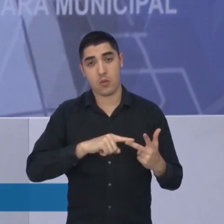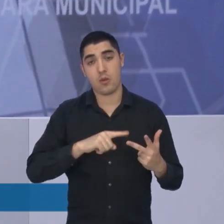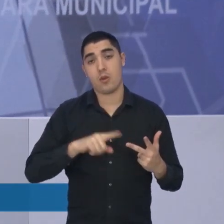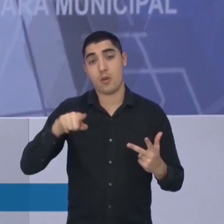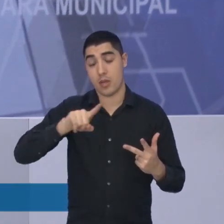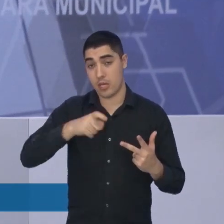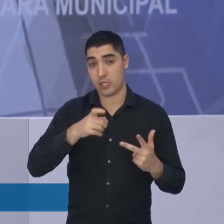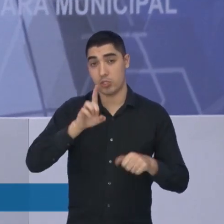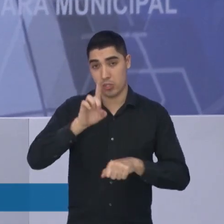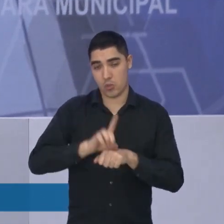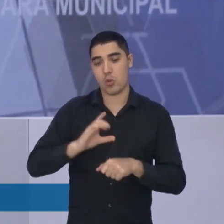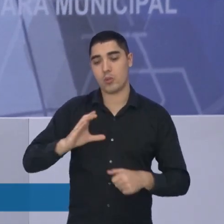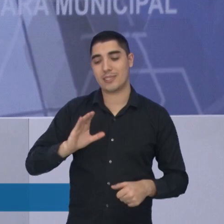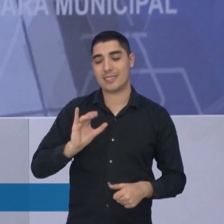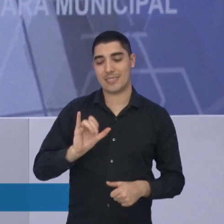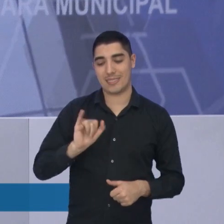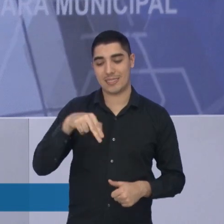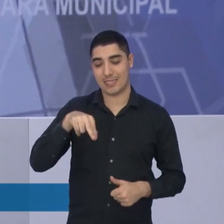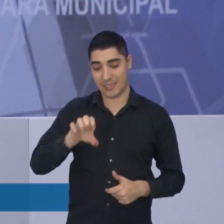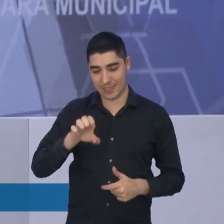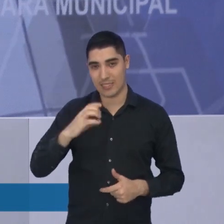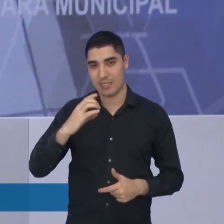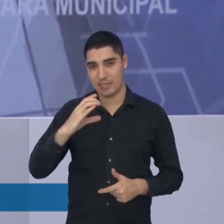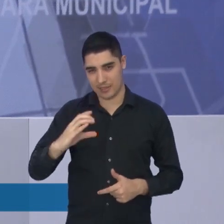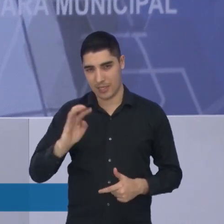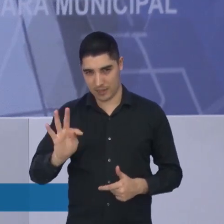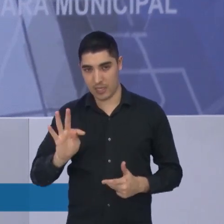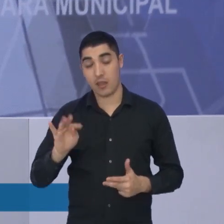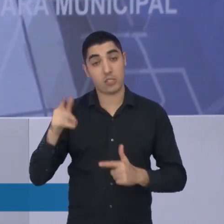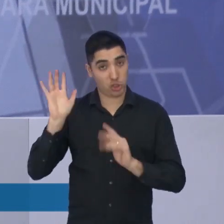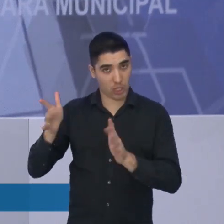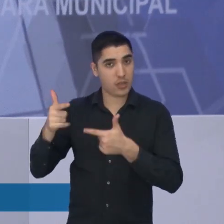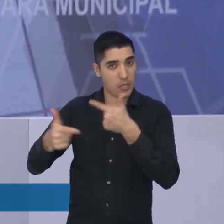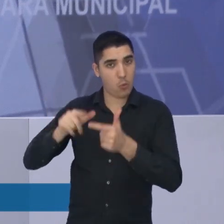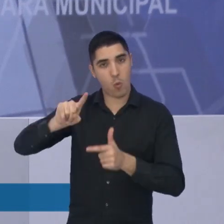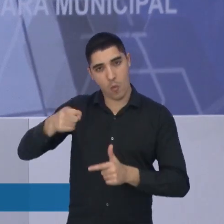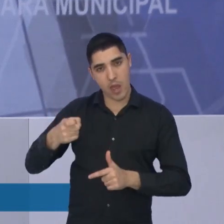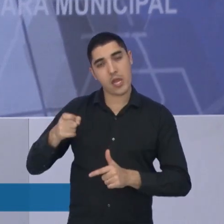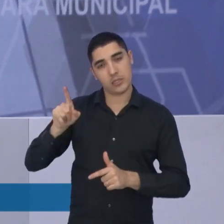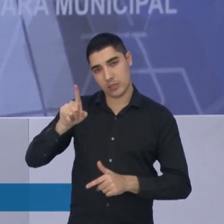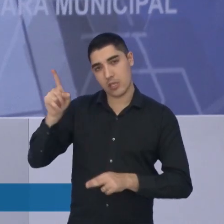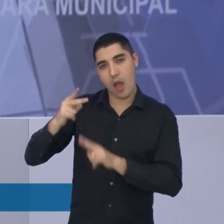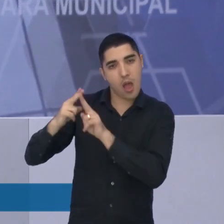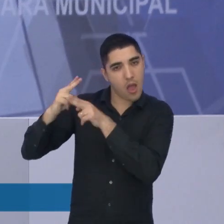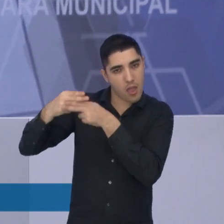do SINDCT, né, trabalhou no INPE. E também a Denise